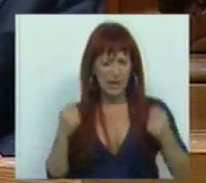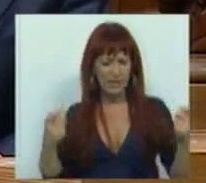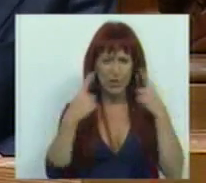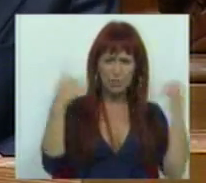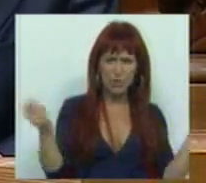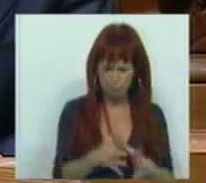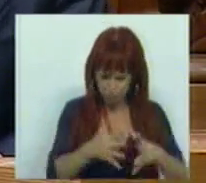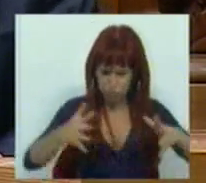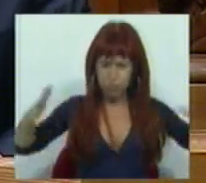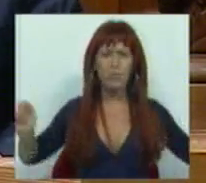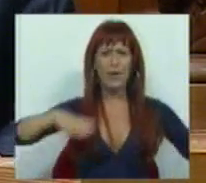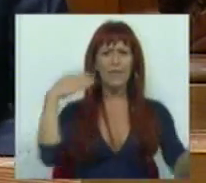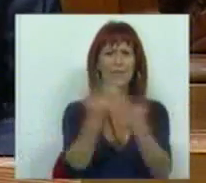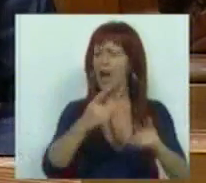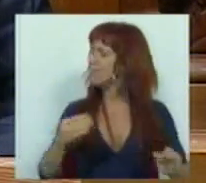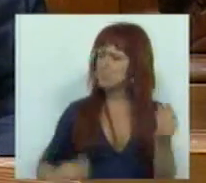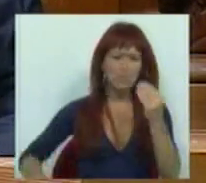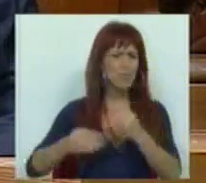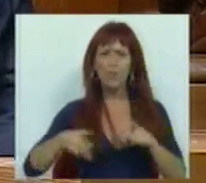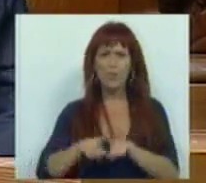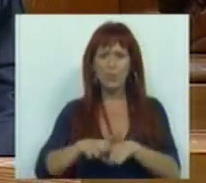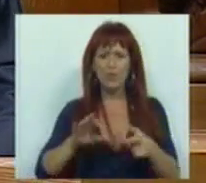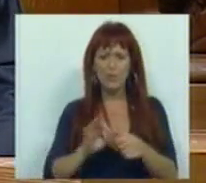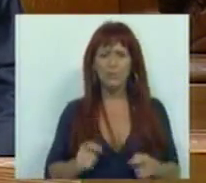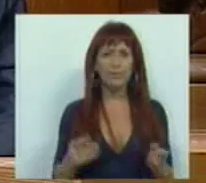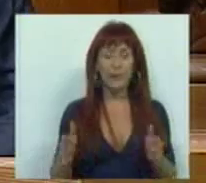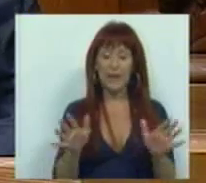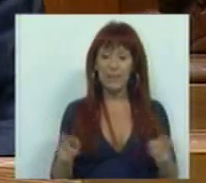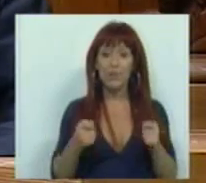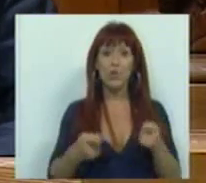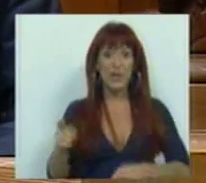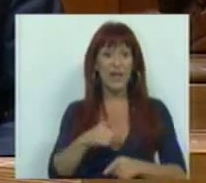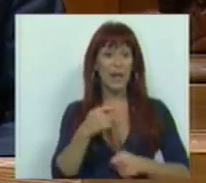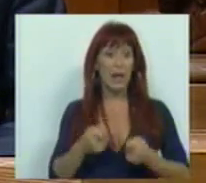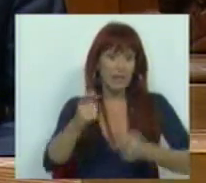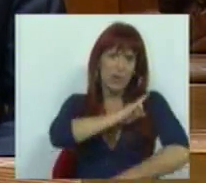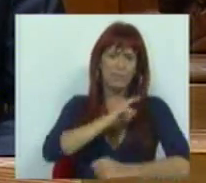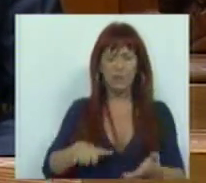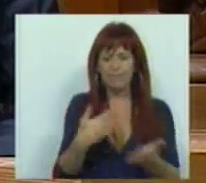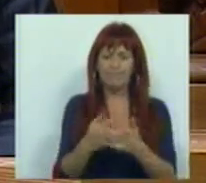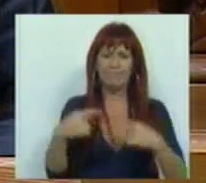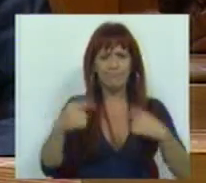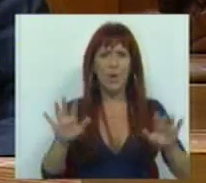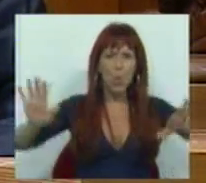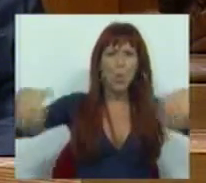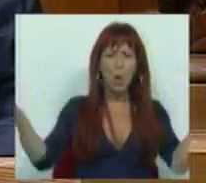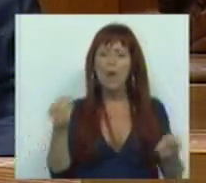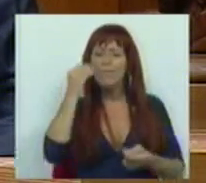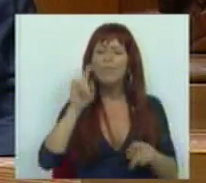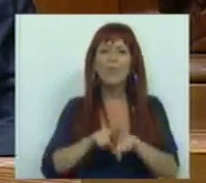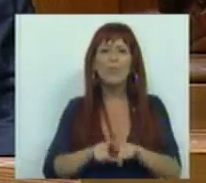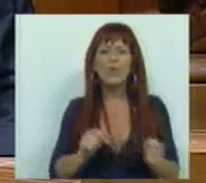público reprodutivo, que impõe a não compensação da diminuição do investimento privado e conduz à inexistência de qualquer